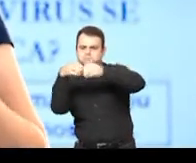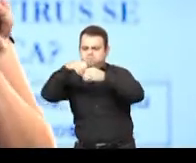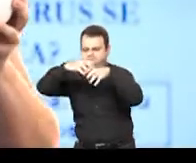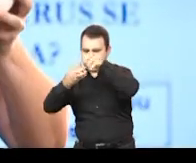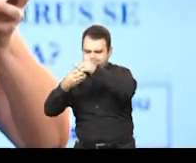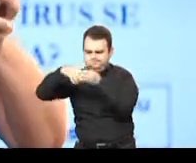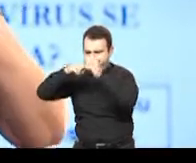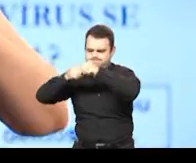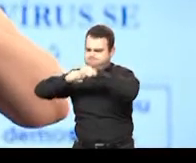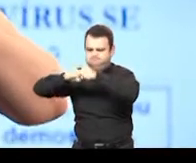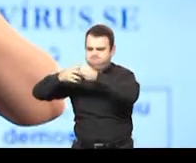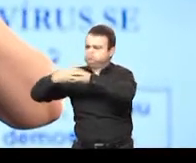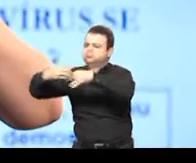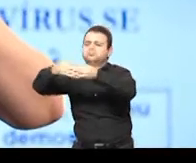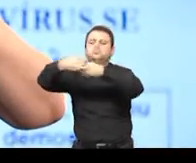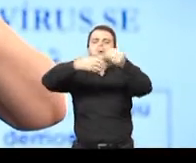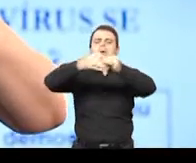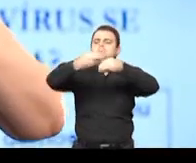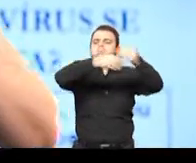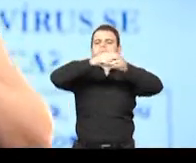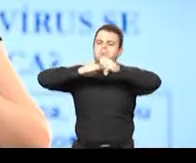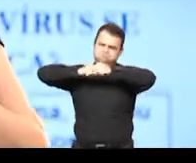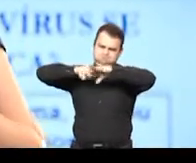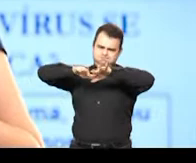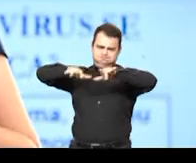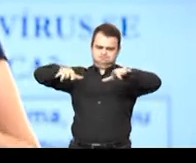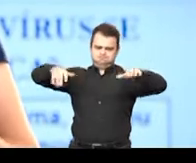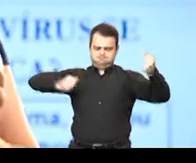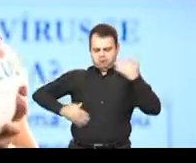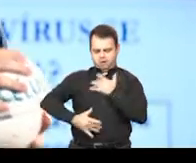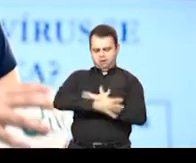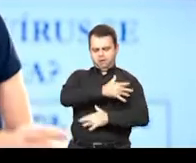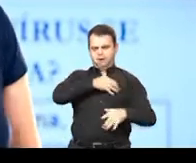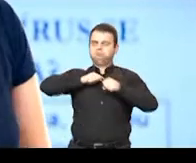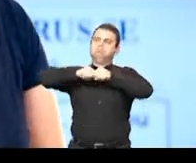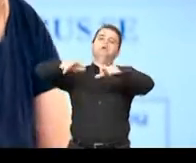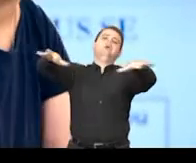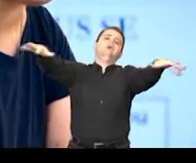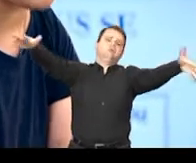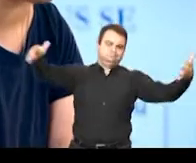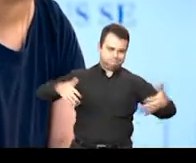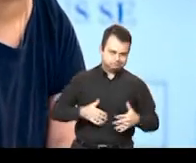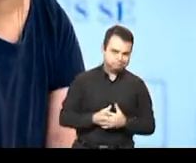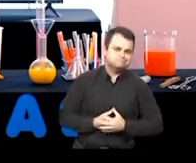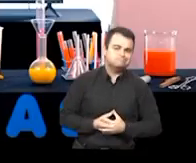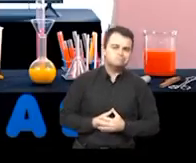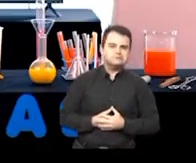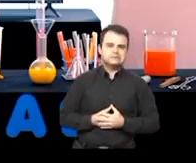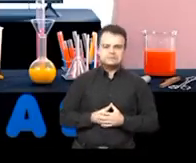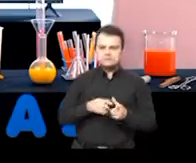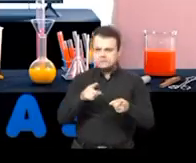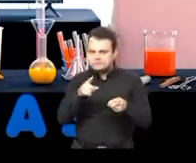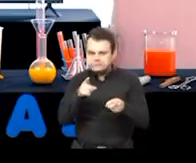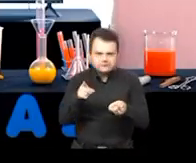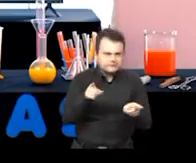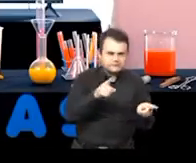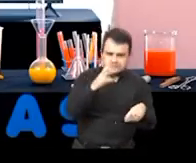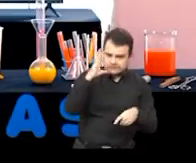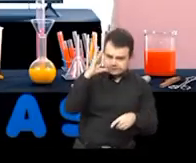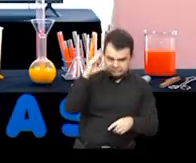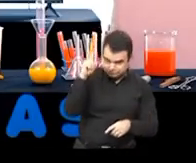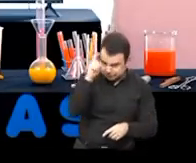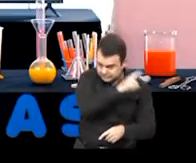se multiplicar, fazendo com que eu tenha muitos vírus ao final do processo. Mas ainda ficou um